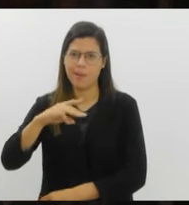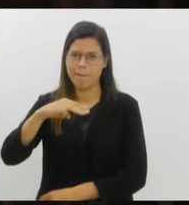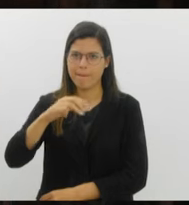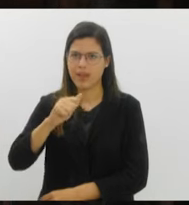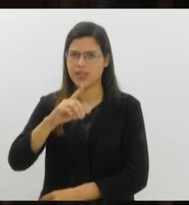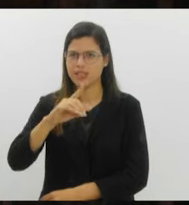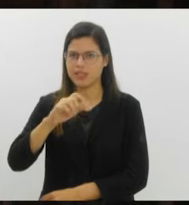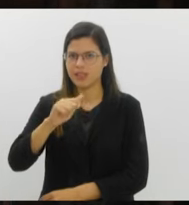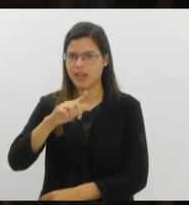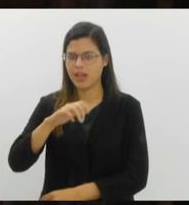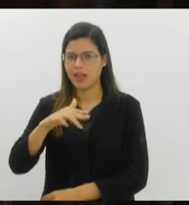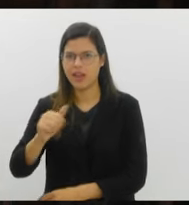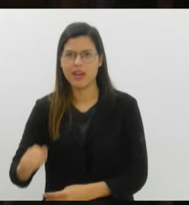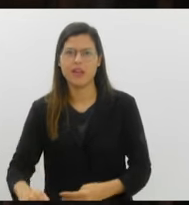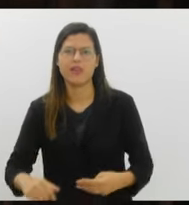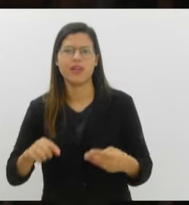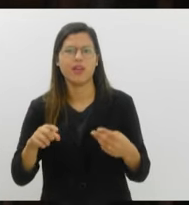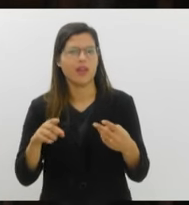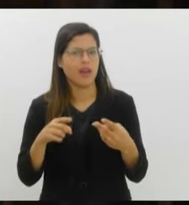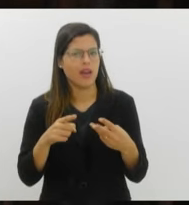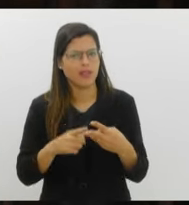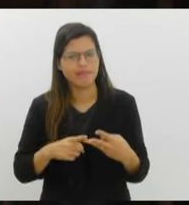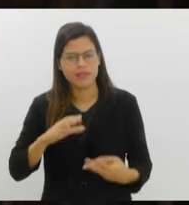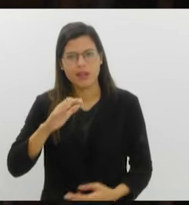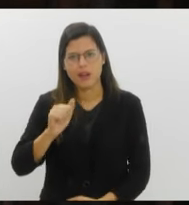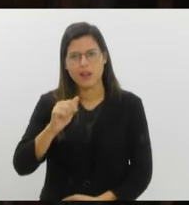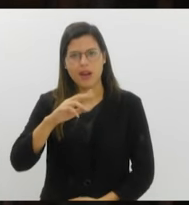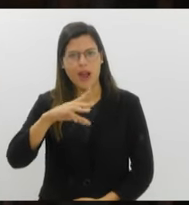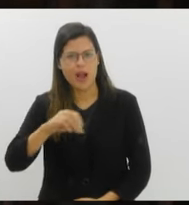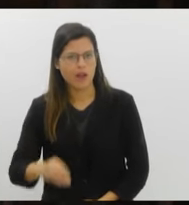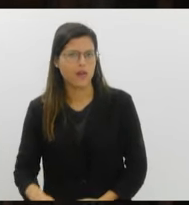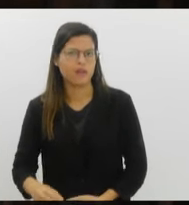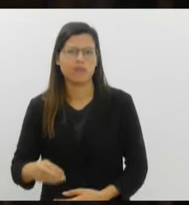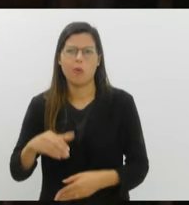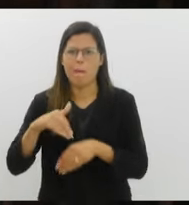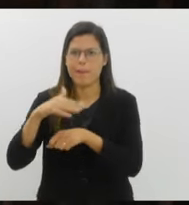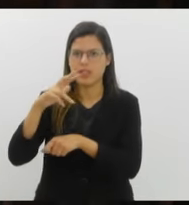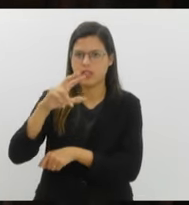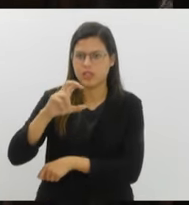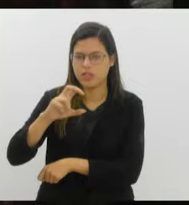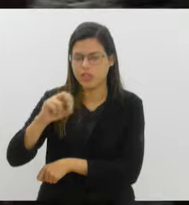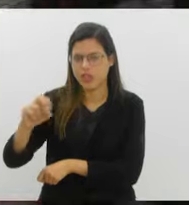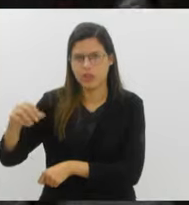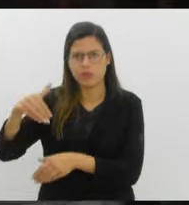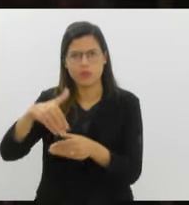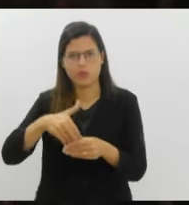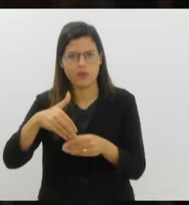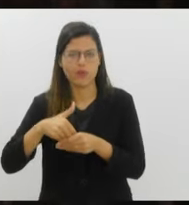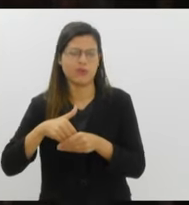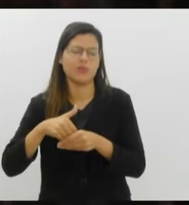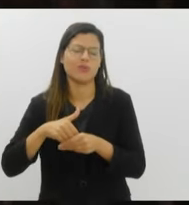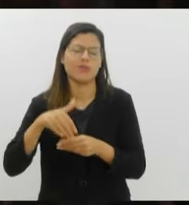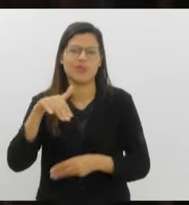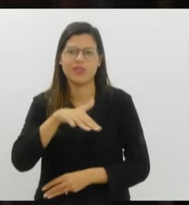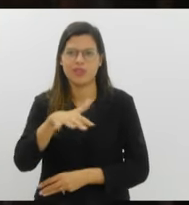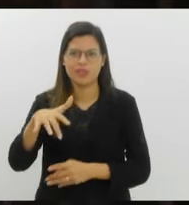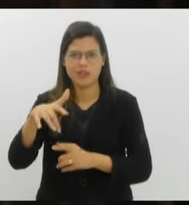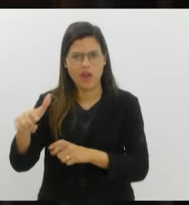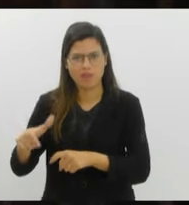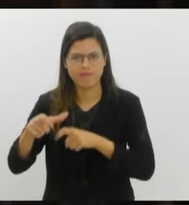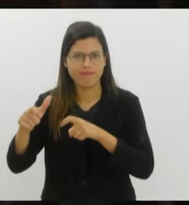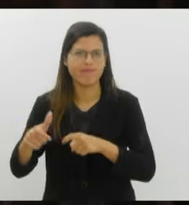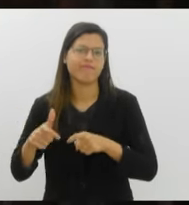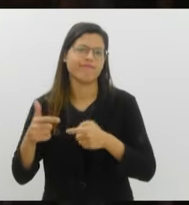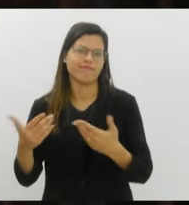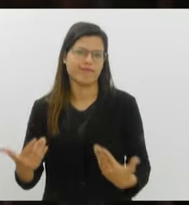Carmo, pouco mais de 500, enfim, essa é a região, esse é o grupo de municípios que a gente quer